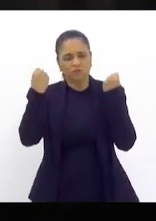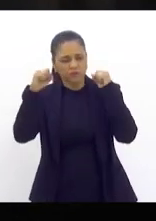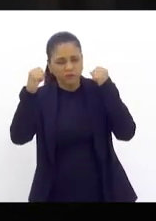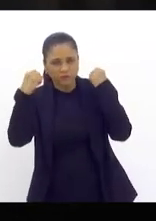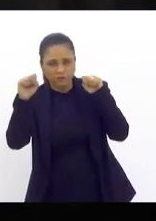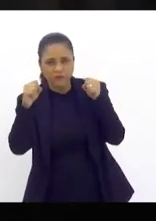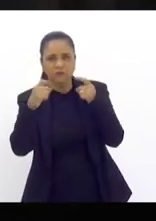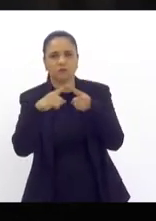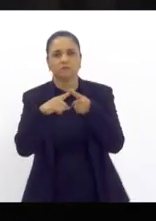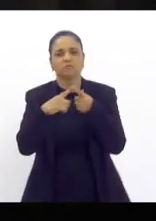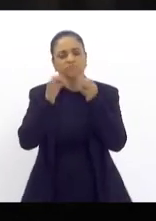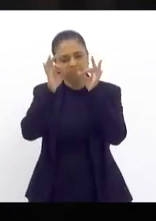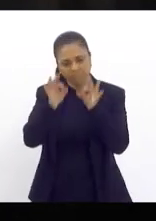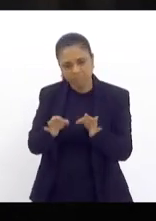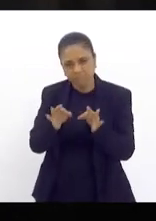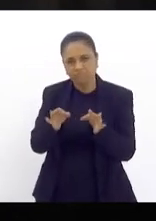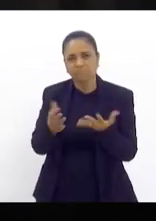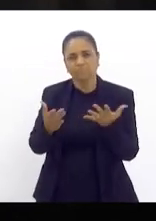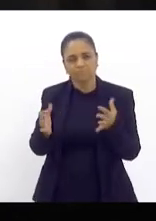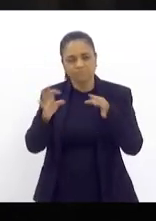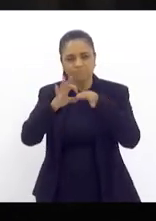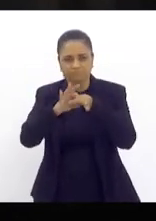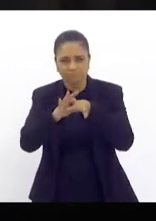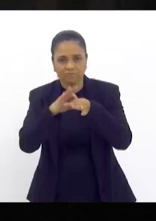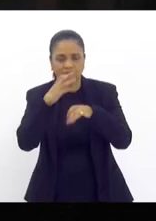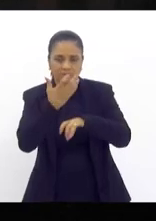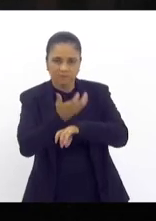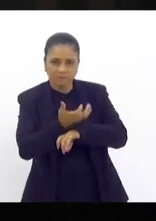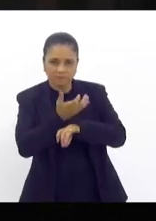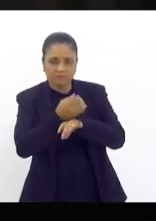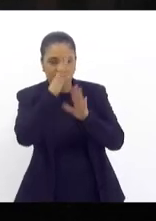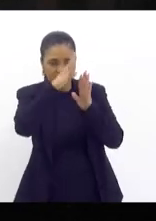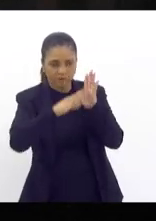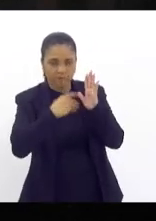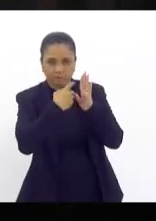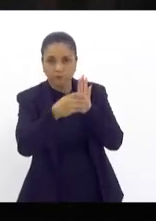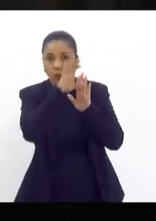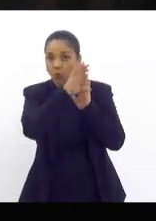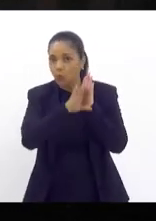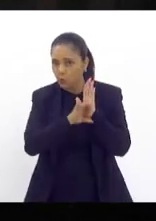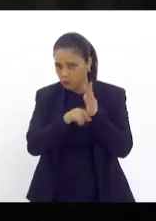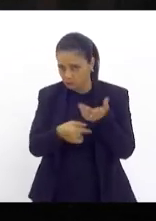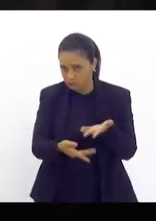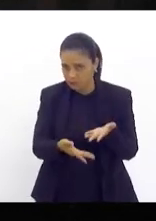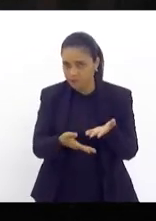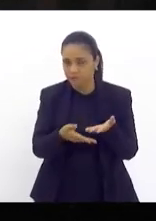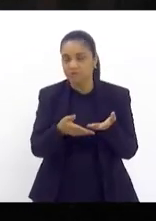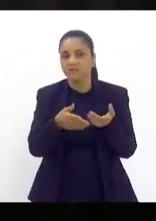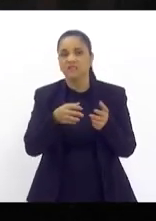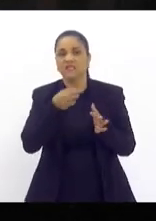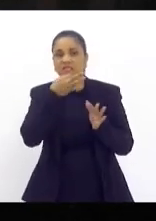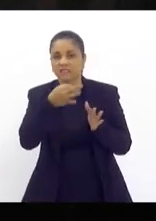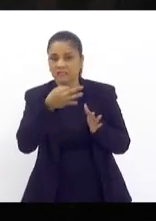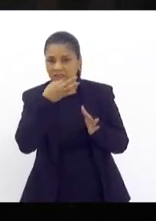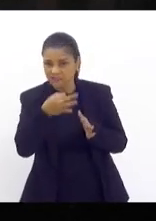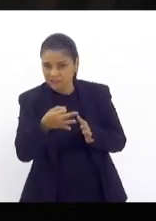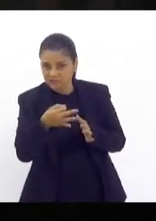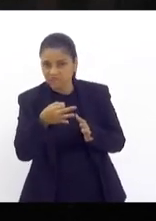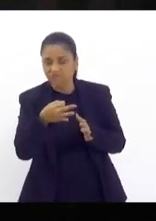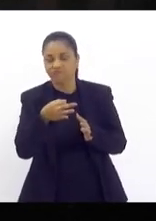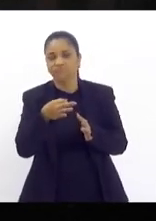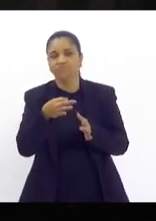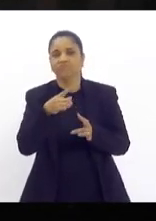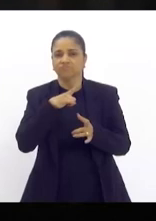de forma adequada, integrada, às disciplinas da grade curricular. E dentre as várias críticas ao